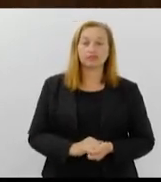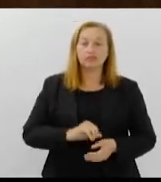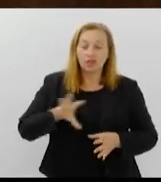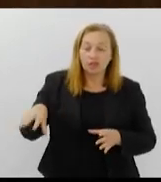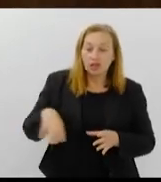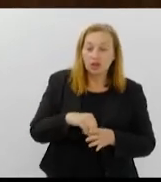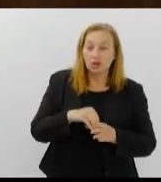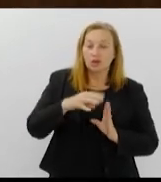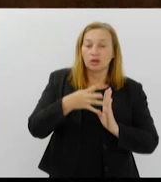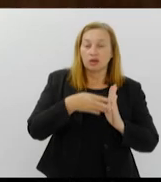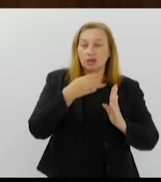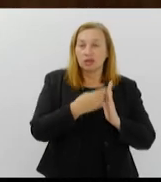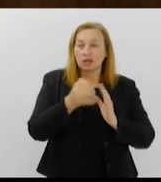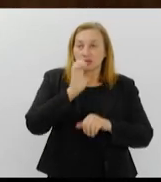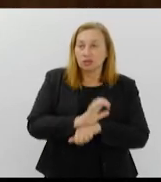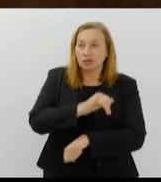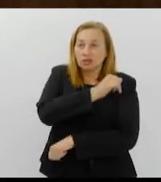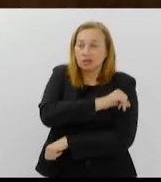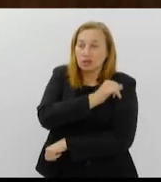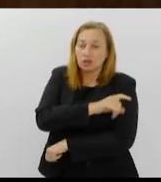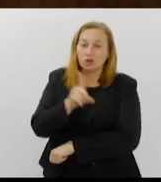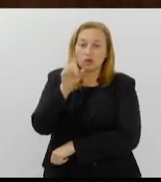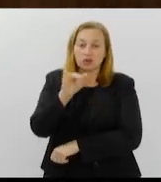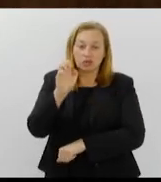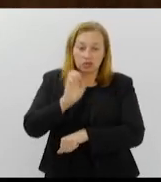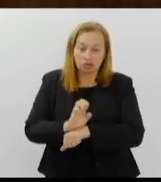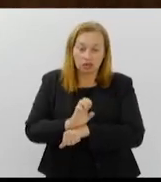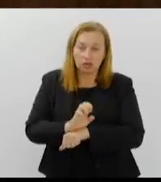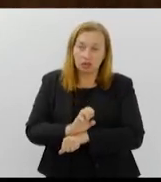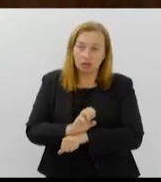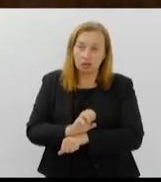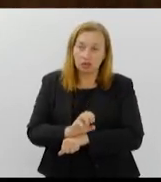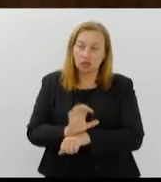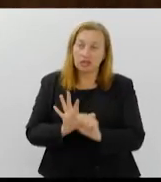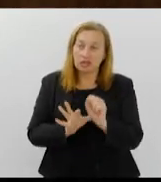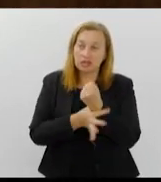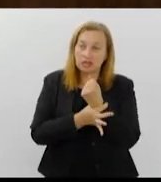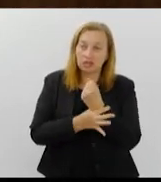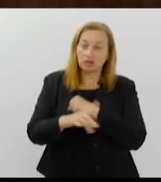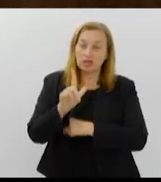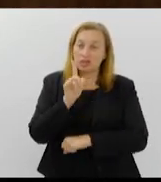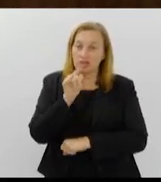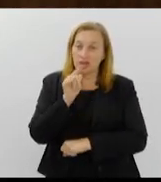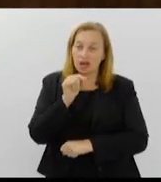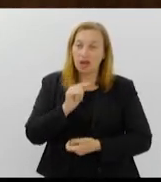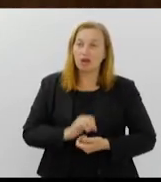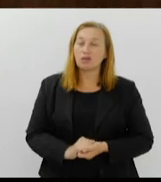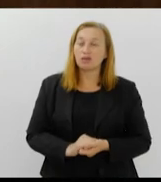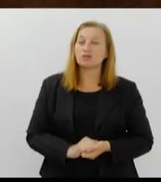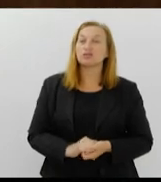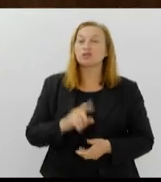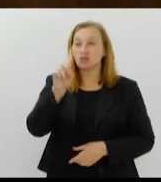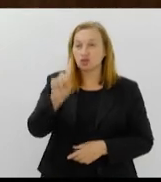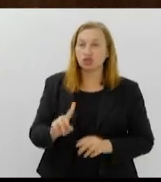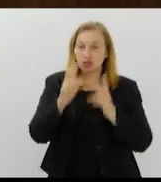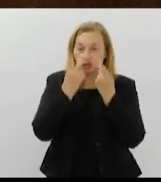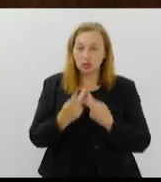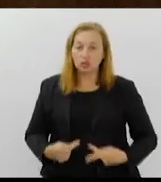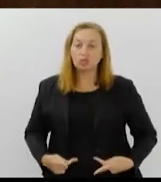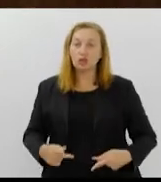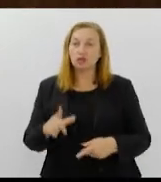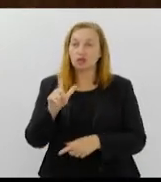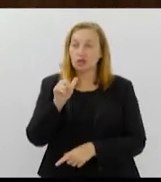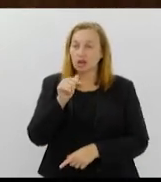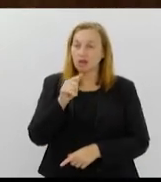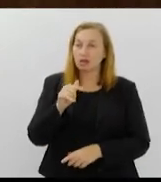inclui no calendário do Estado do Rio de Janeiro o Dia Estadual pela Promoção da Segurança Hídrica e do Direito Humano à Água e